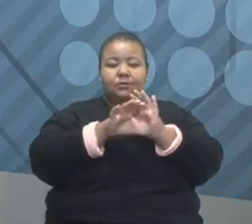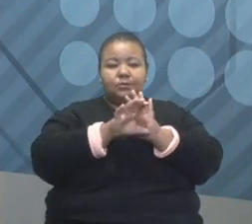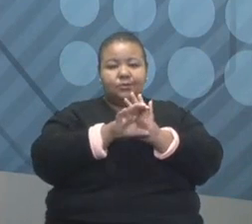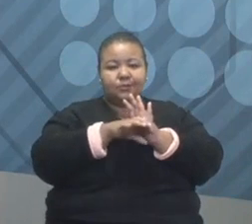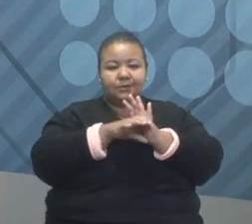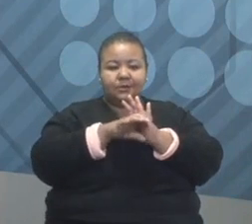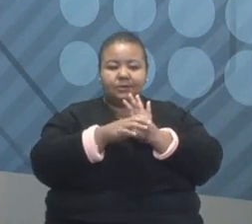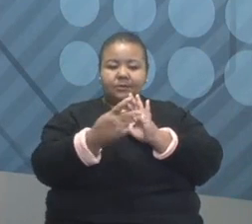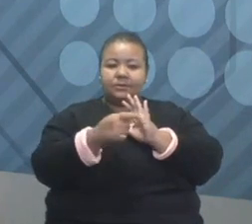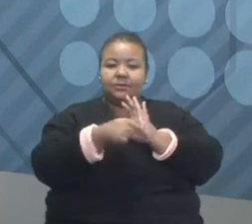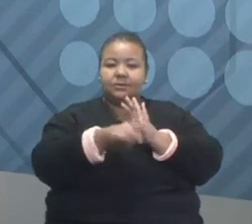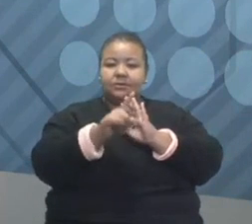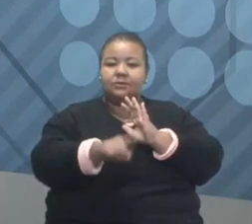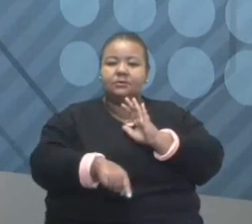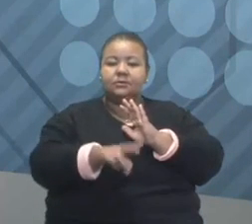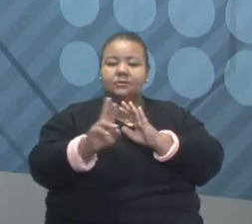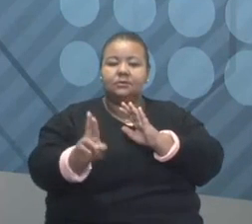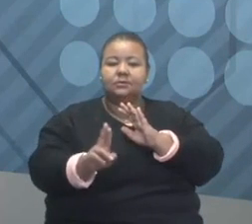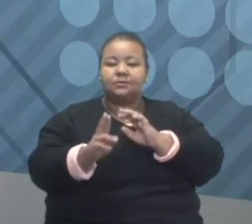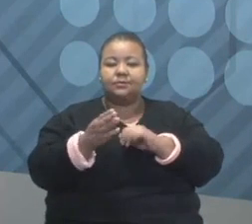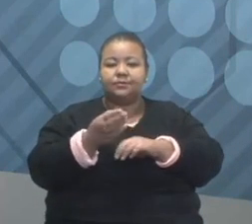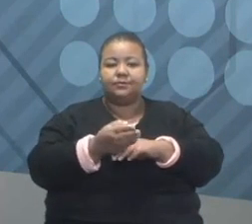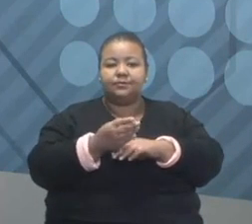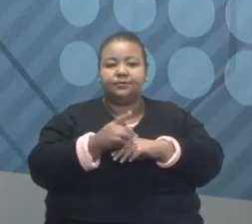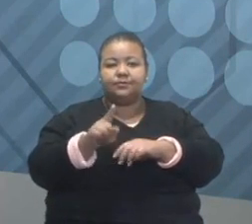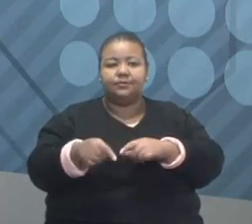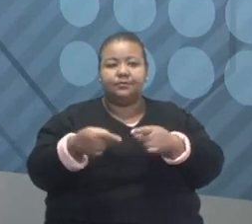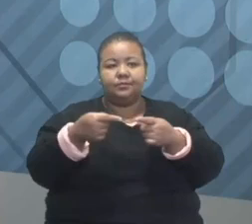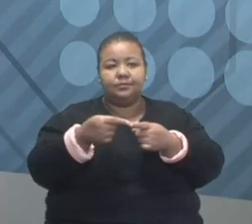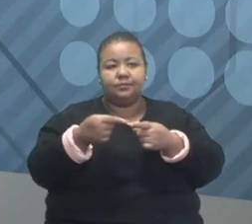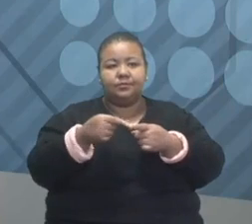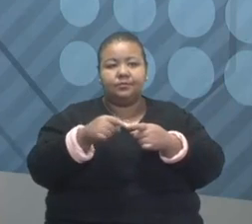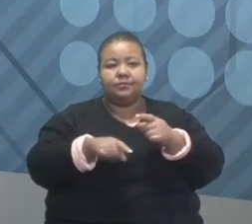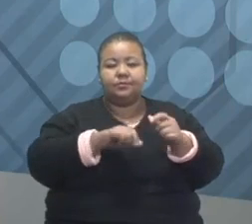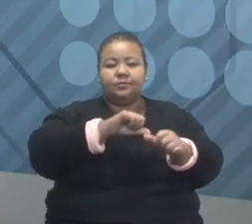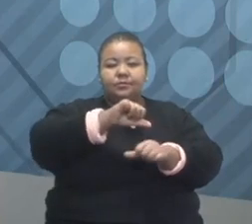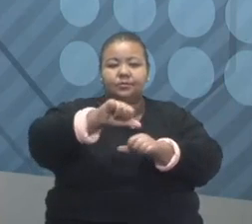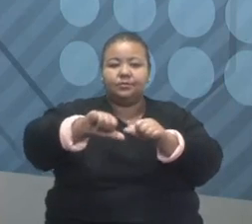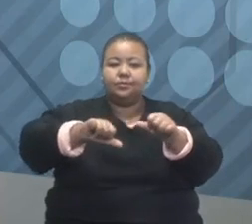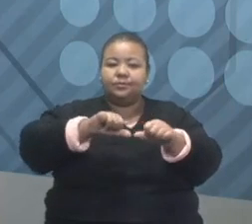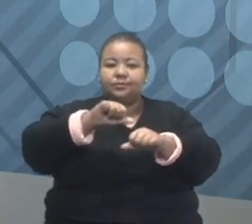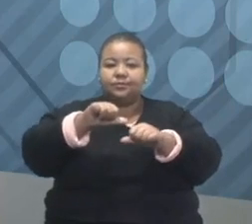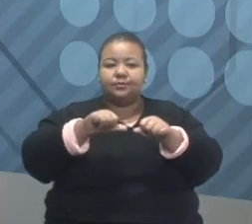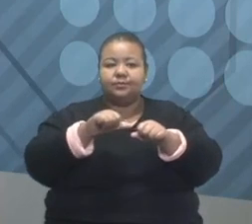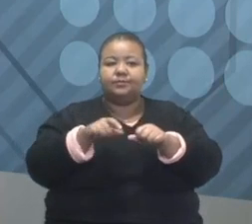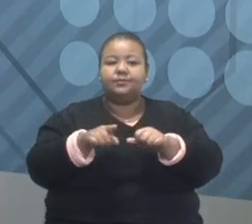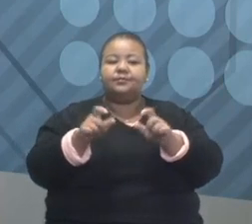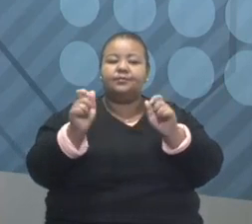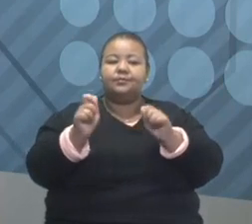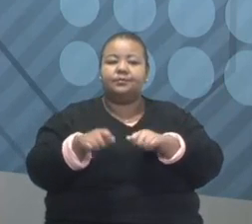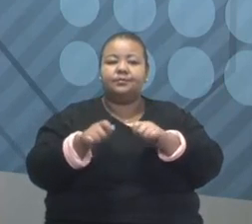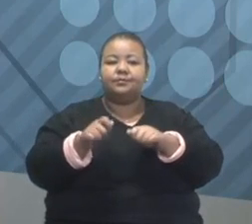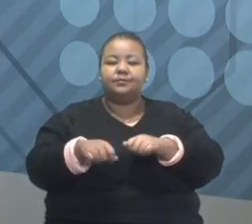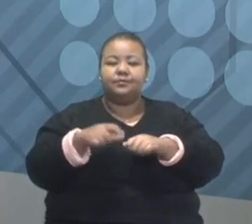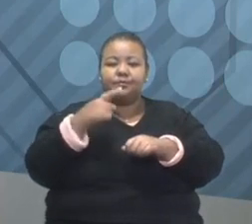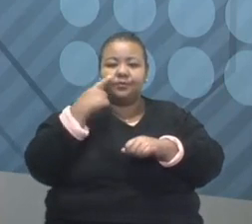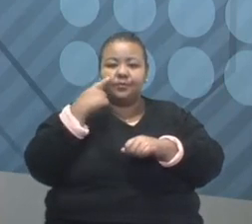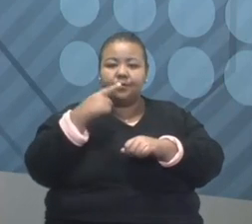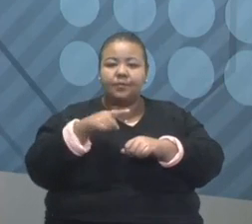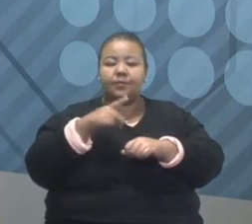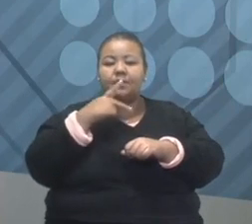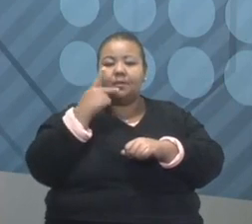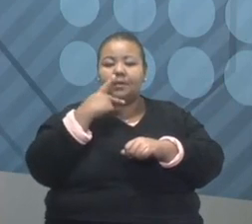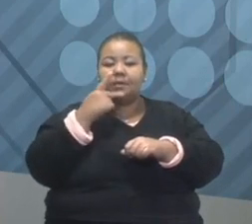a ele, que é o conceito de aplicações com relação à transformação. Então, você pode ouvir falar